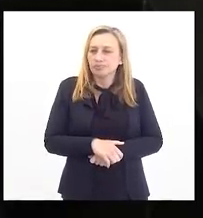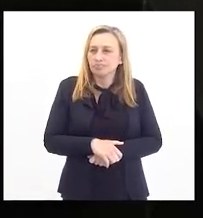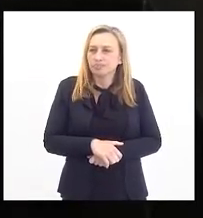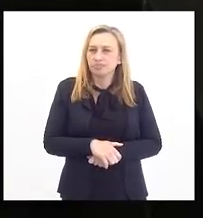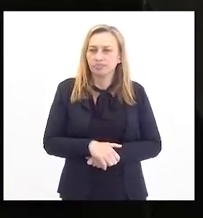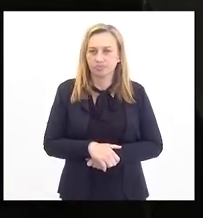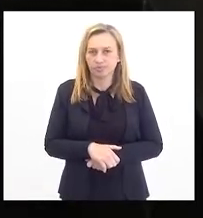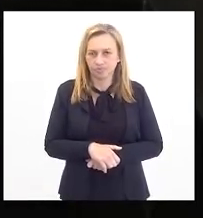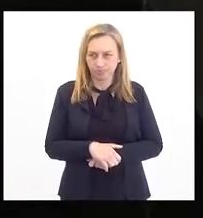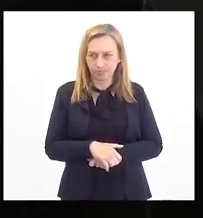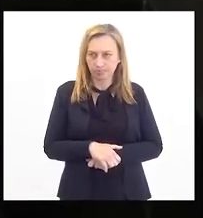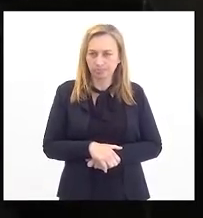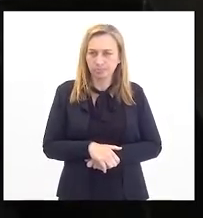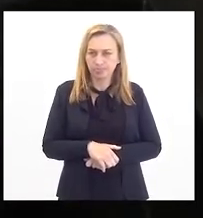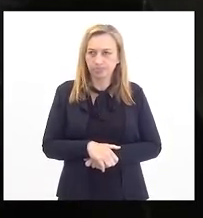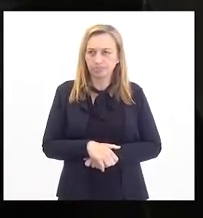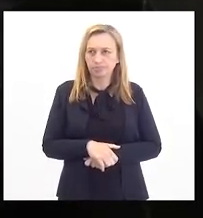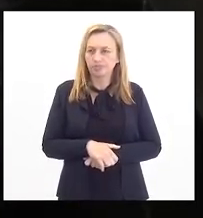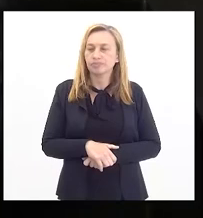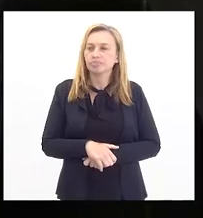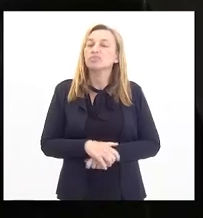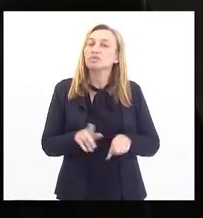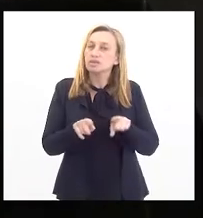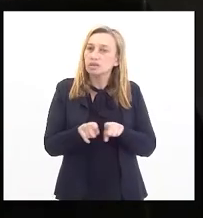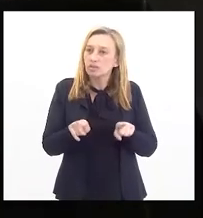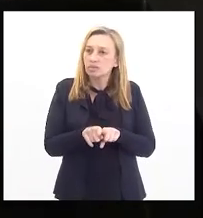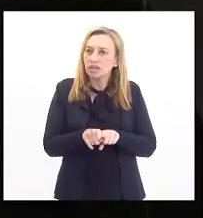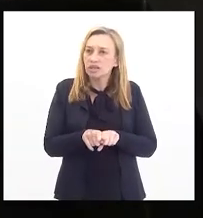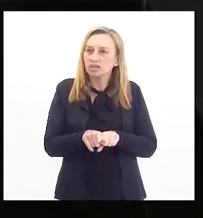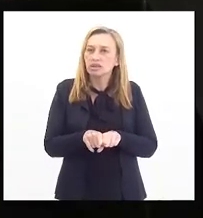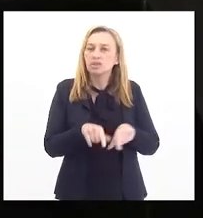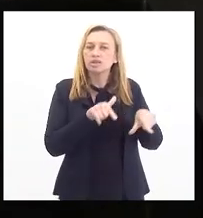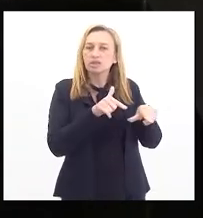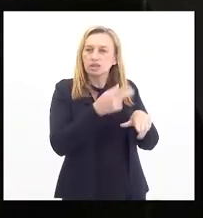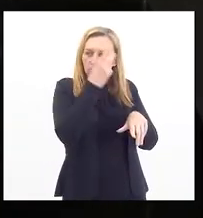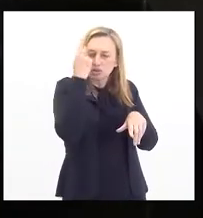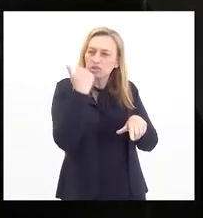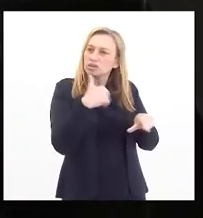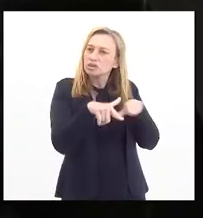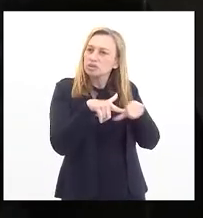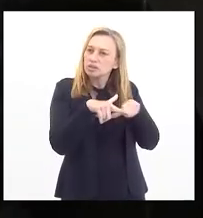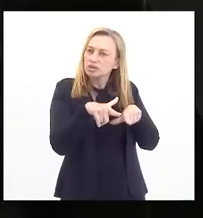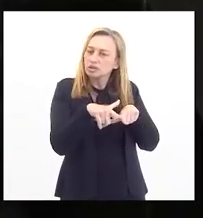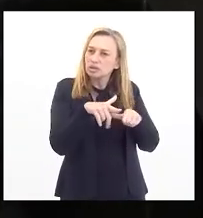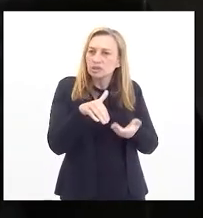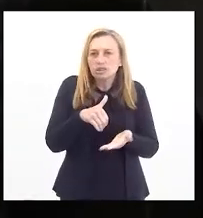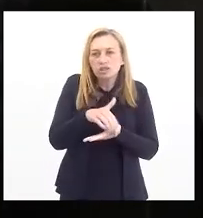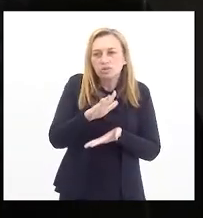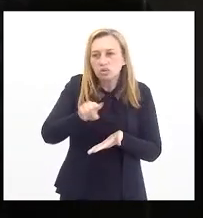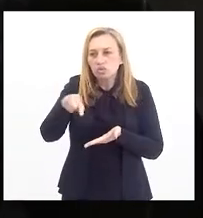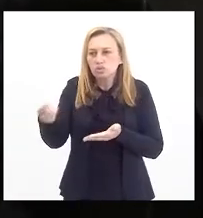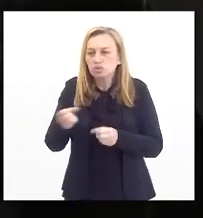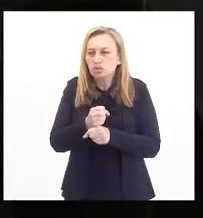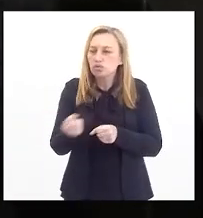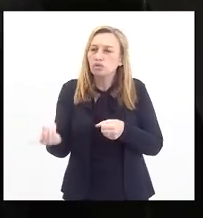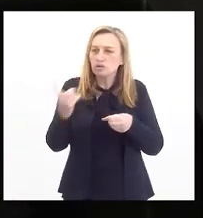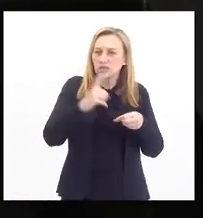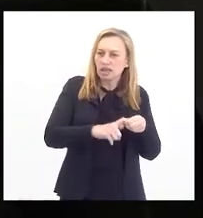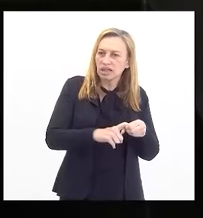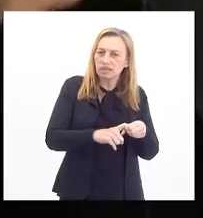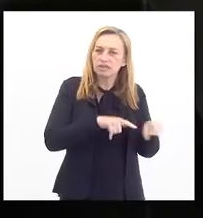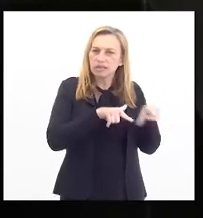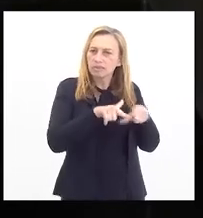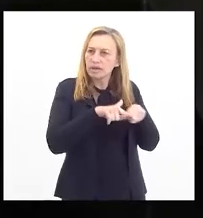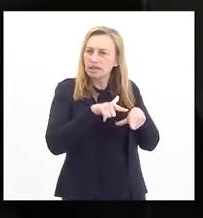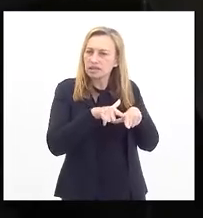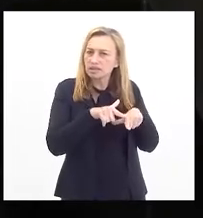excessivamente extenuante. Reivindicavam também que trabalhadores tinham sido arbitrariamente demitidos no ano anterior fossem readmitidos, ou seja,